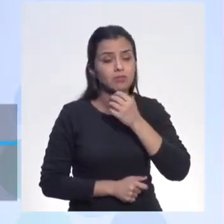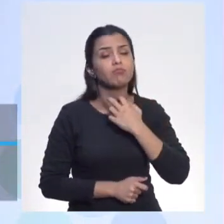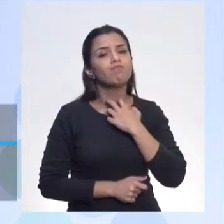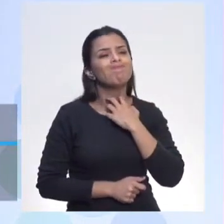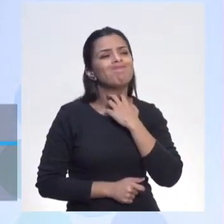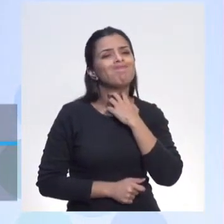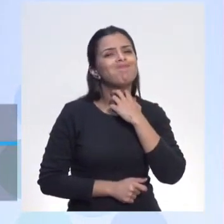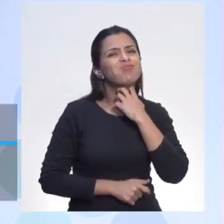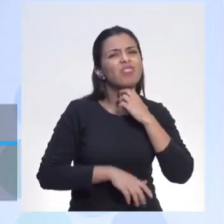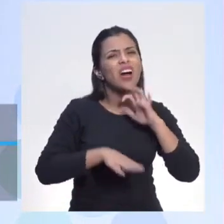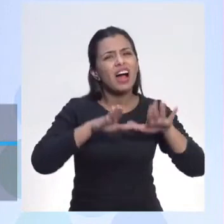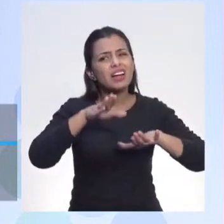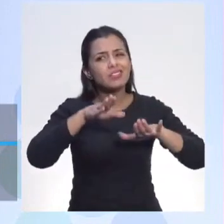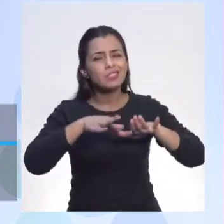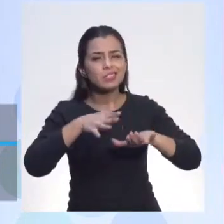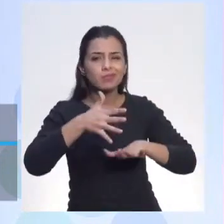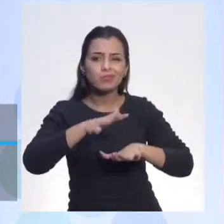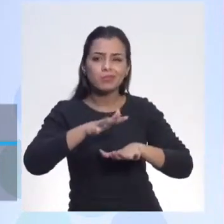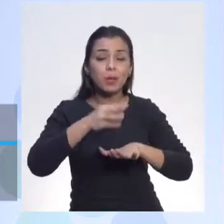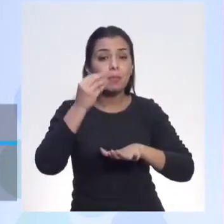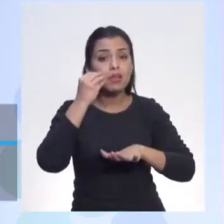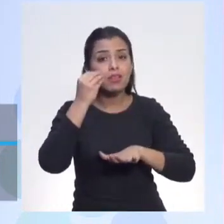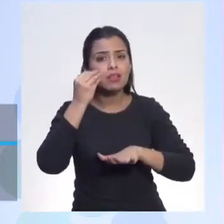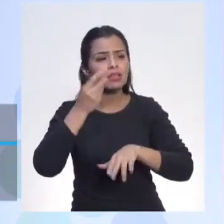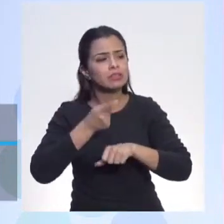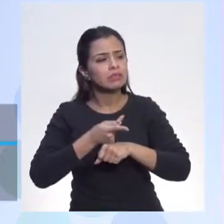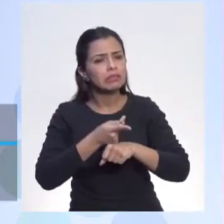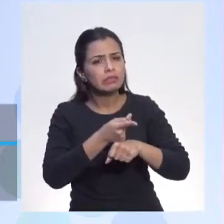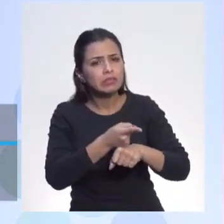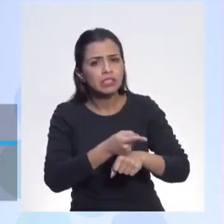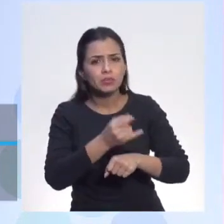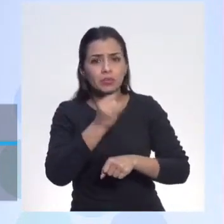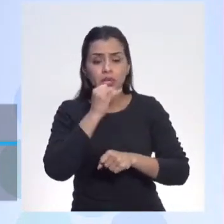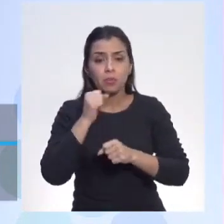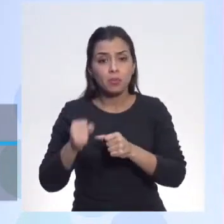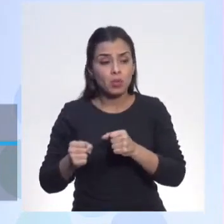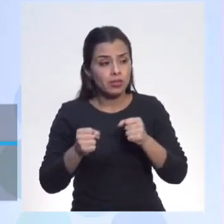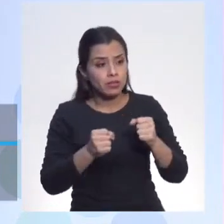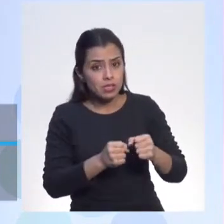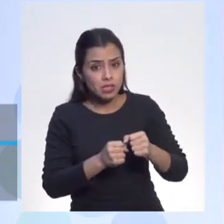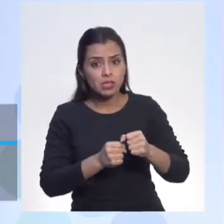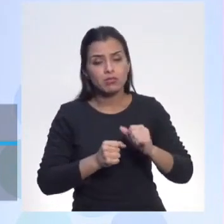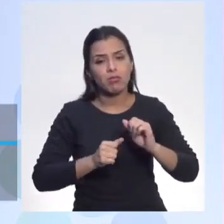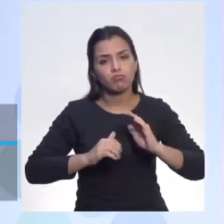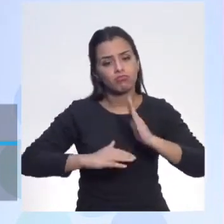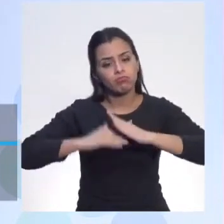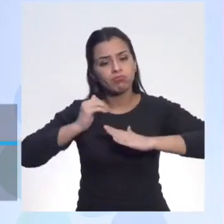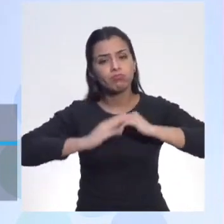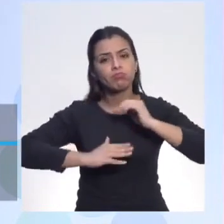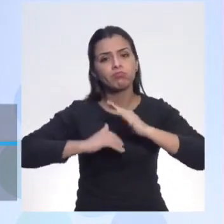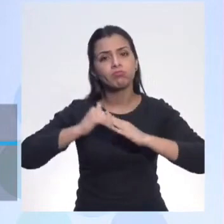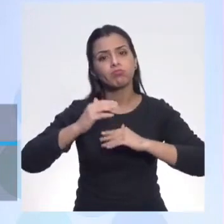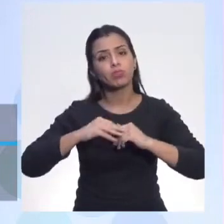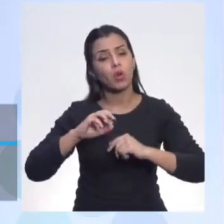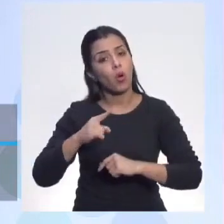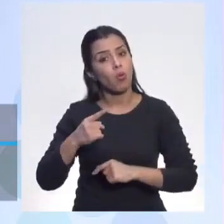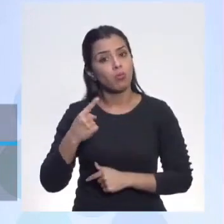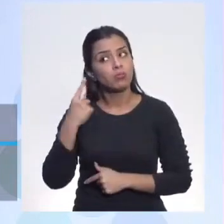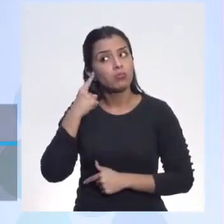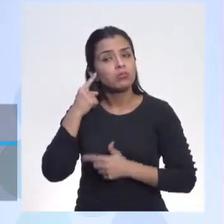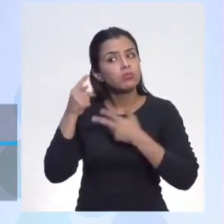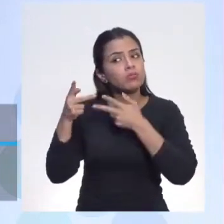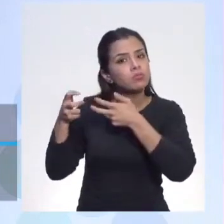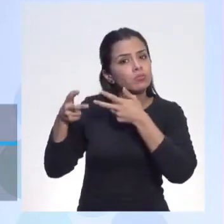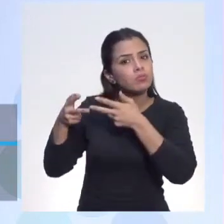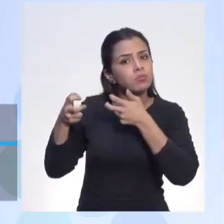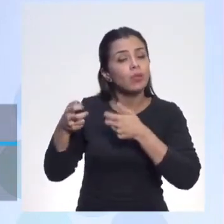o máximo da sua voz. Em questão de potência, em questão de afinação, em questão de projeção, né? A dicção também, que é uma coisa muito